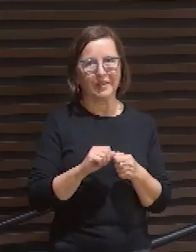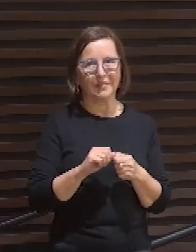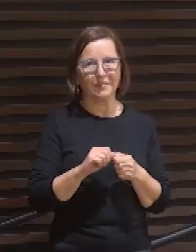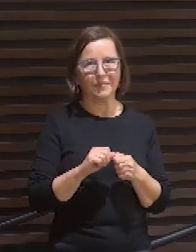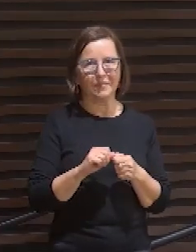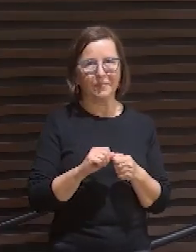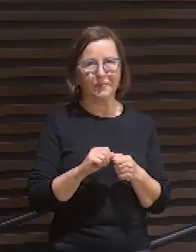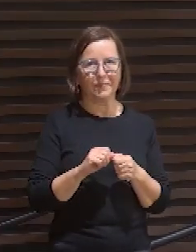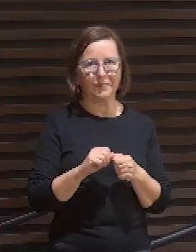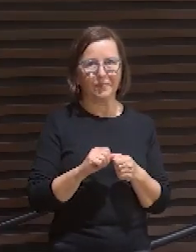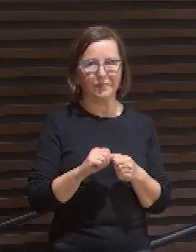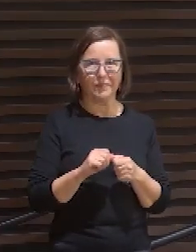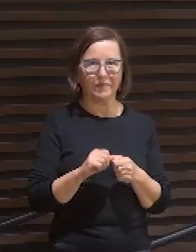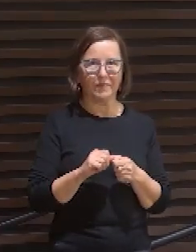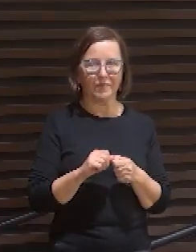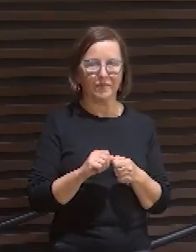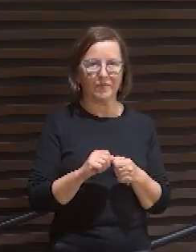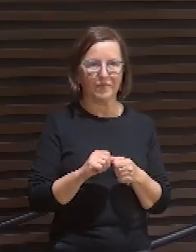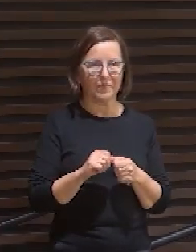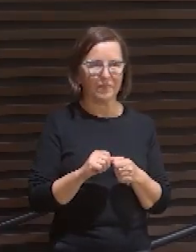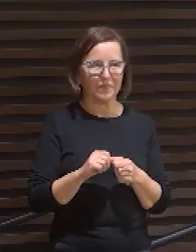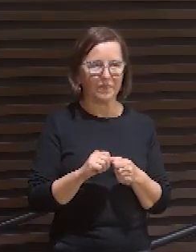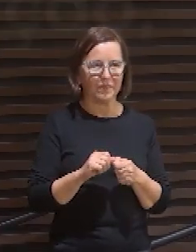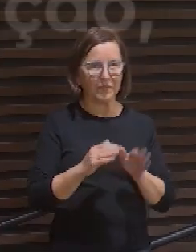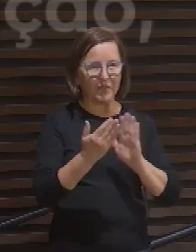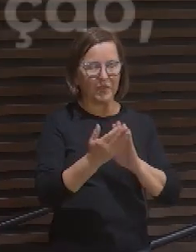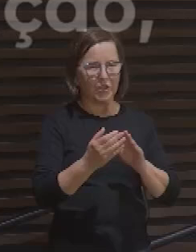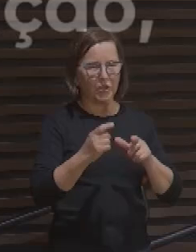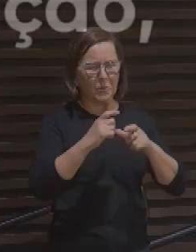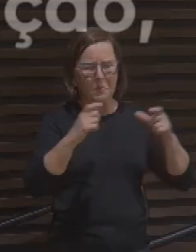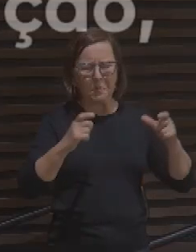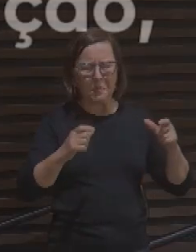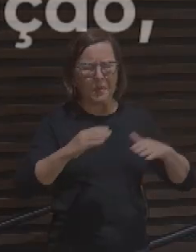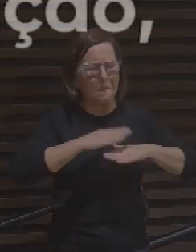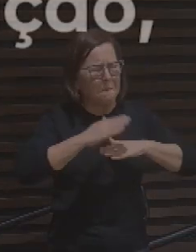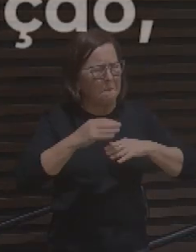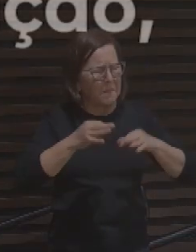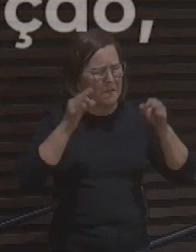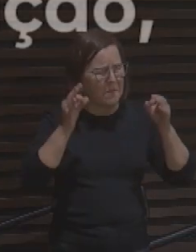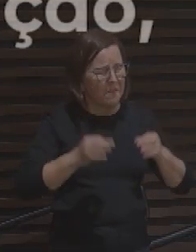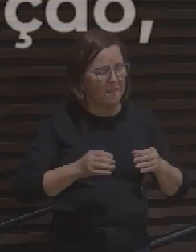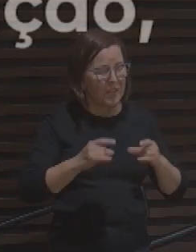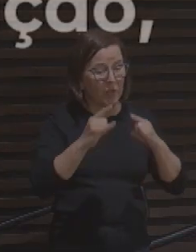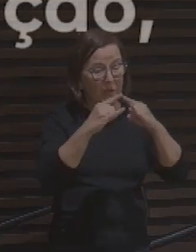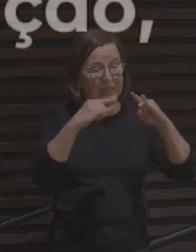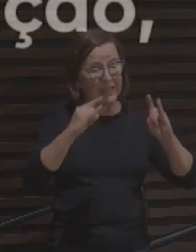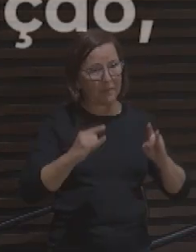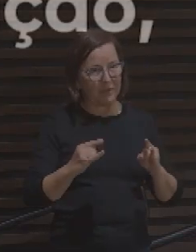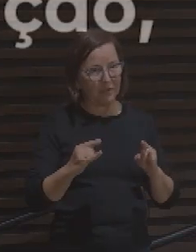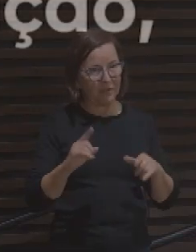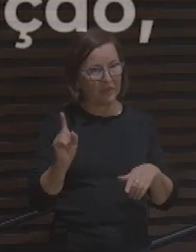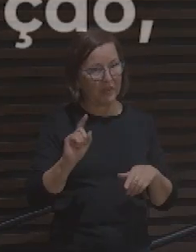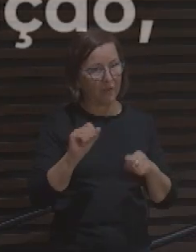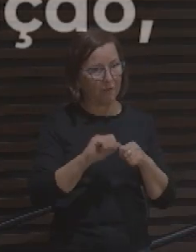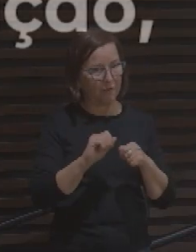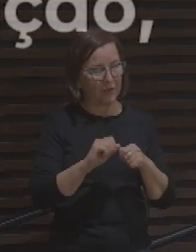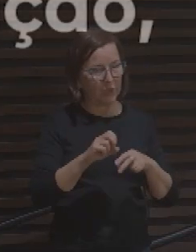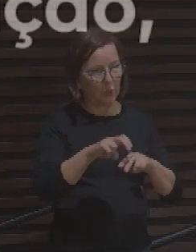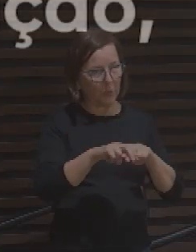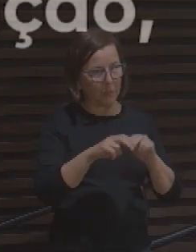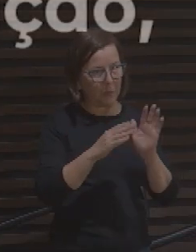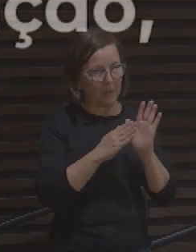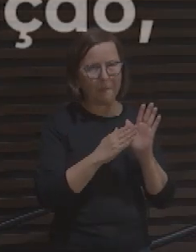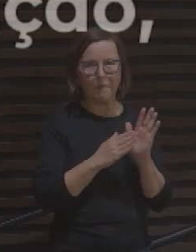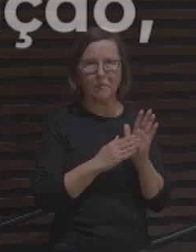Mediante o maior e mais perfeito tabernáculo, não feito por mãos,